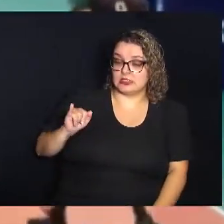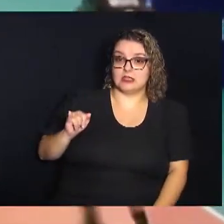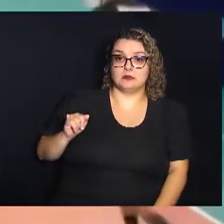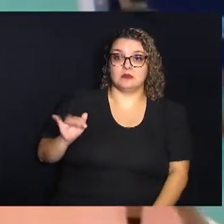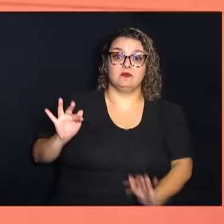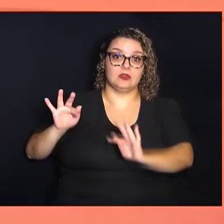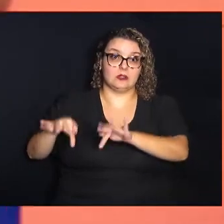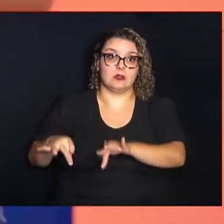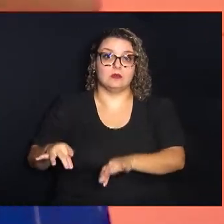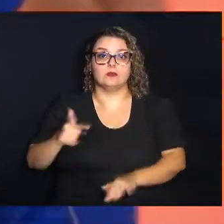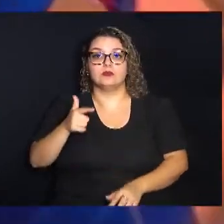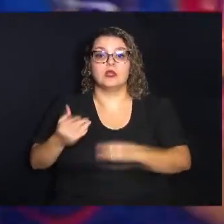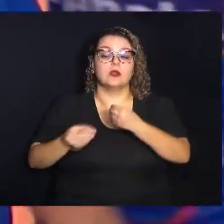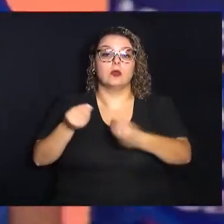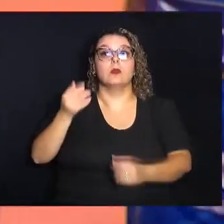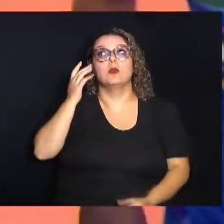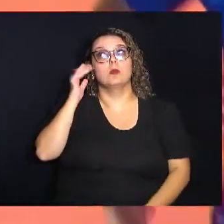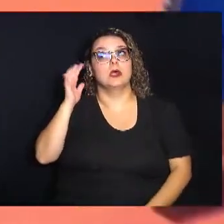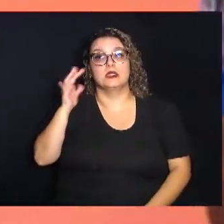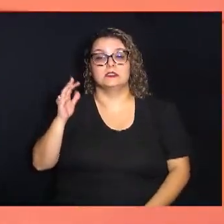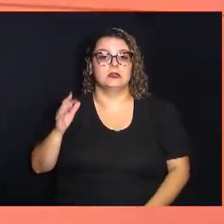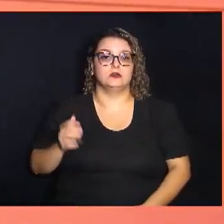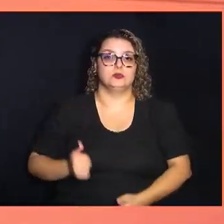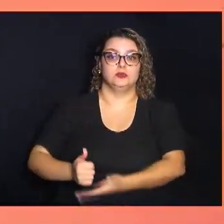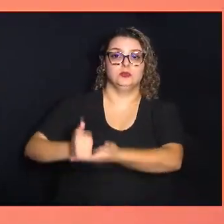no título.